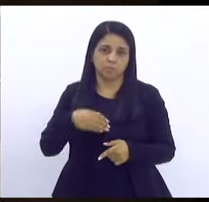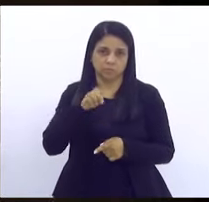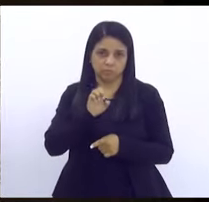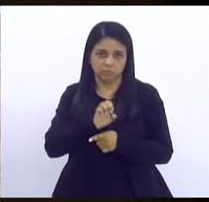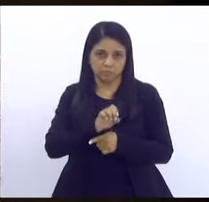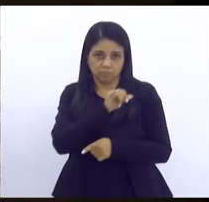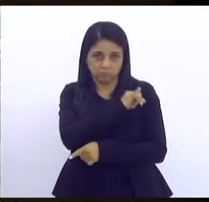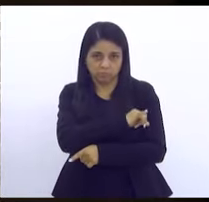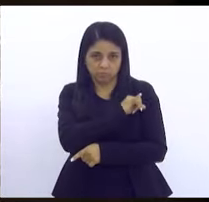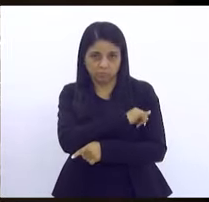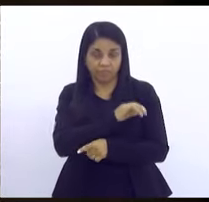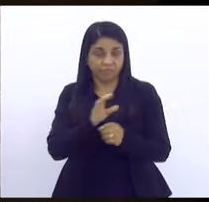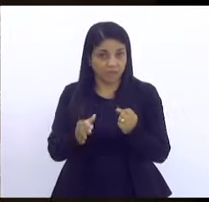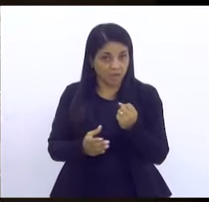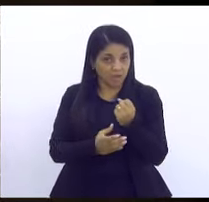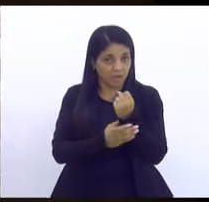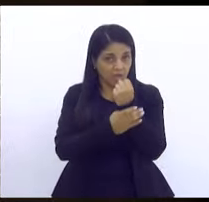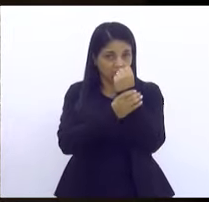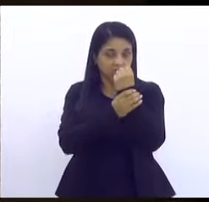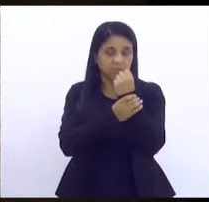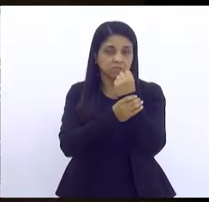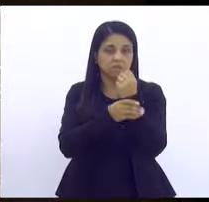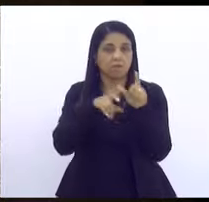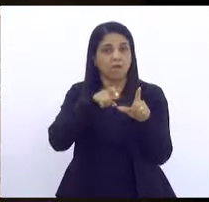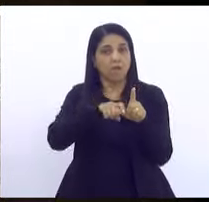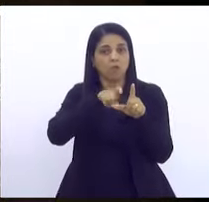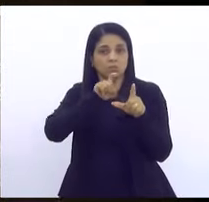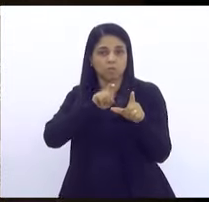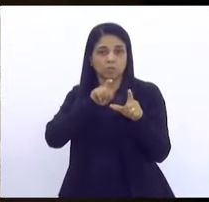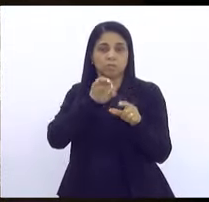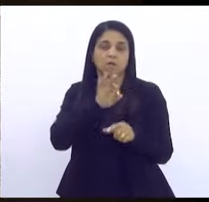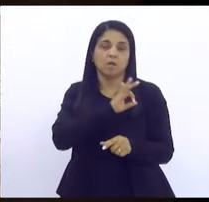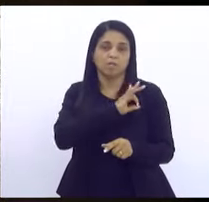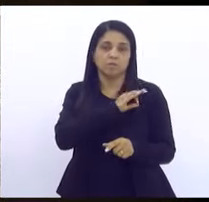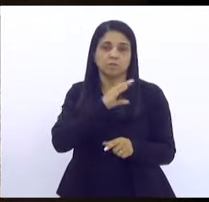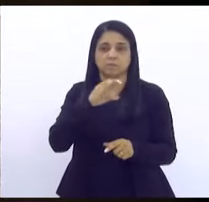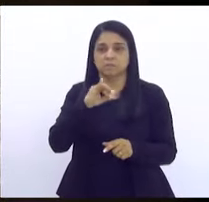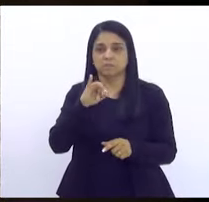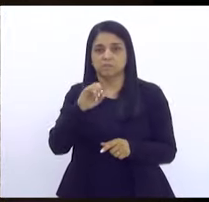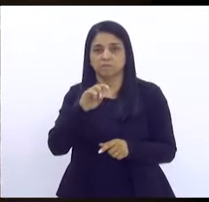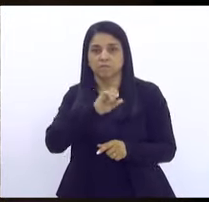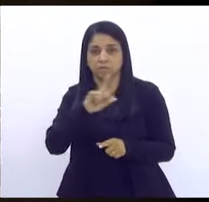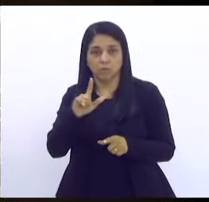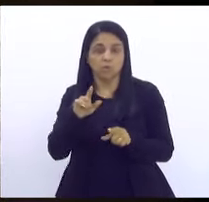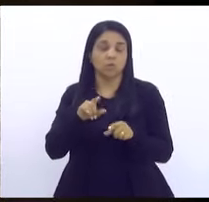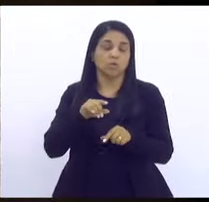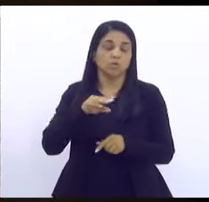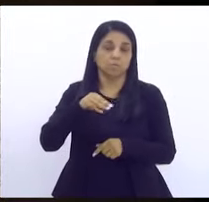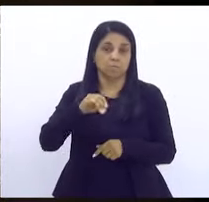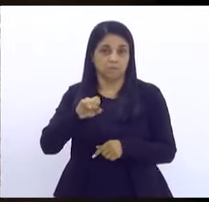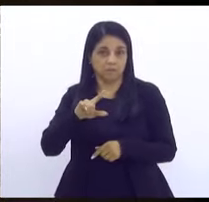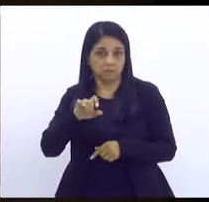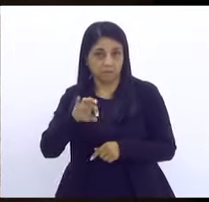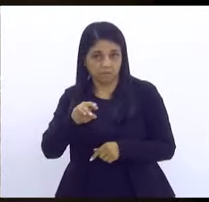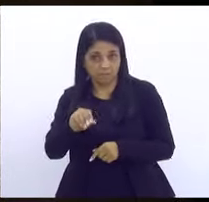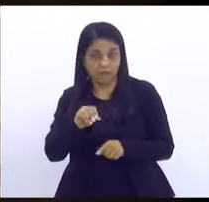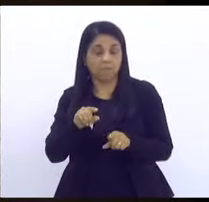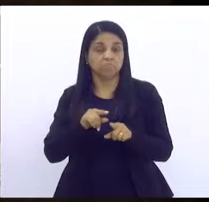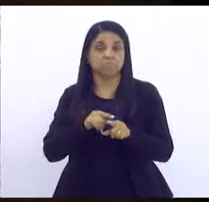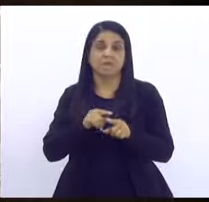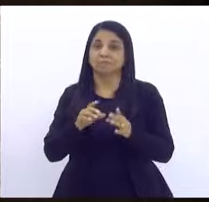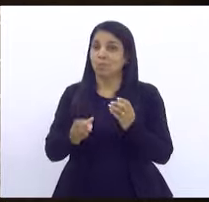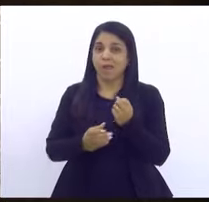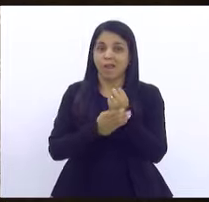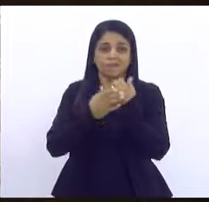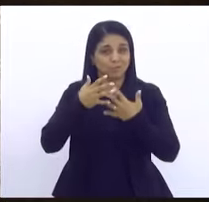ter garantido autonomia à Polícia Civil e à Polícia Militar não garantiu que fosse transparente